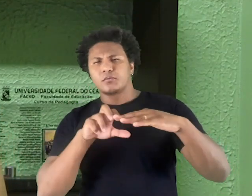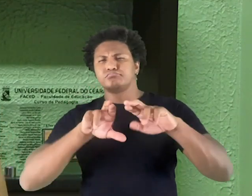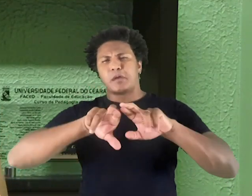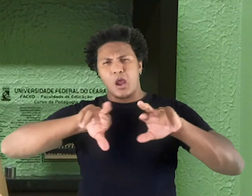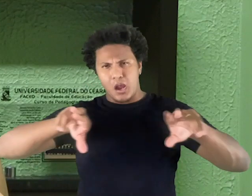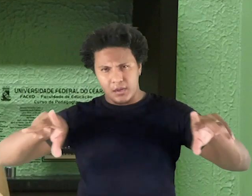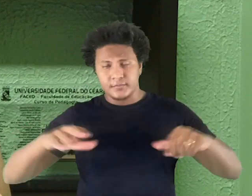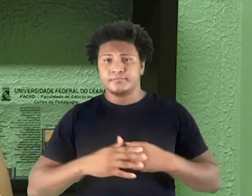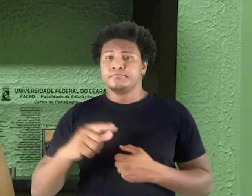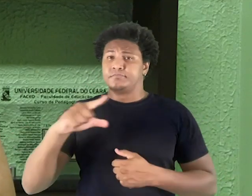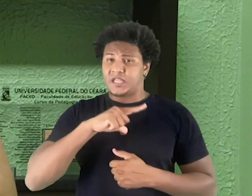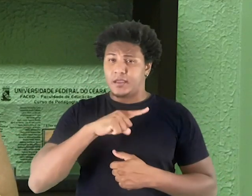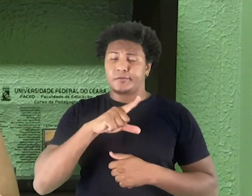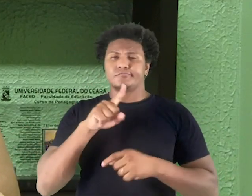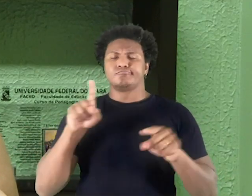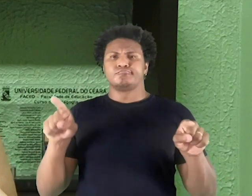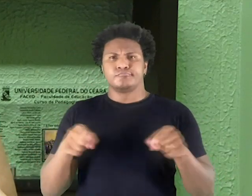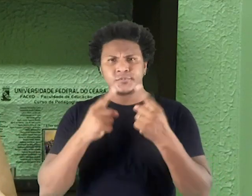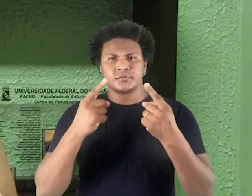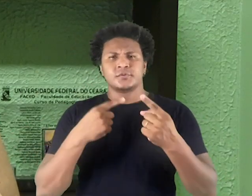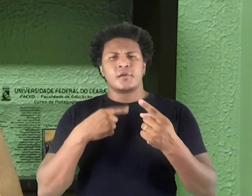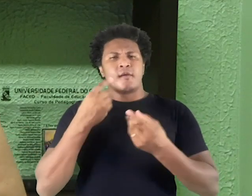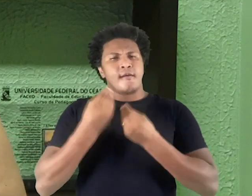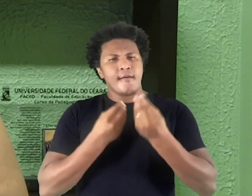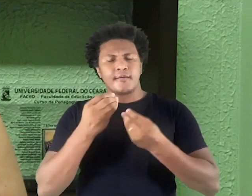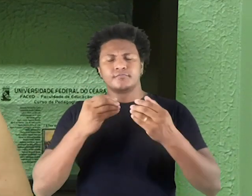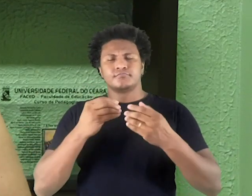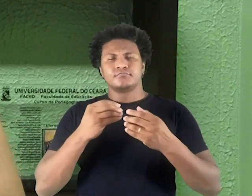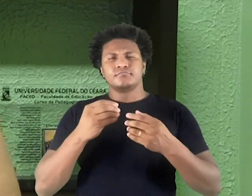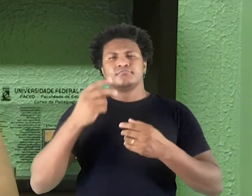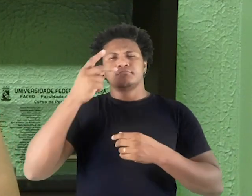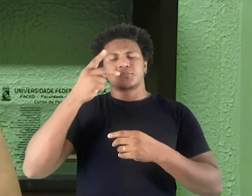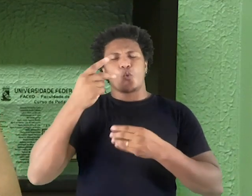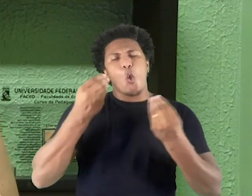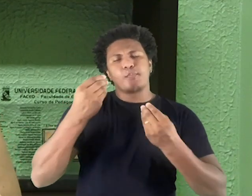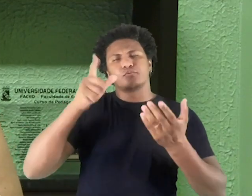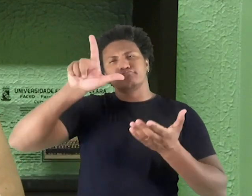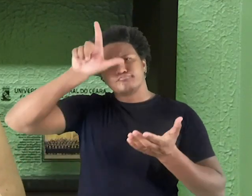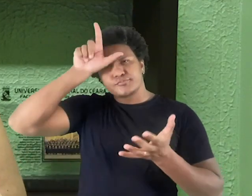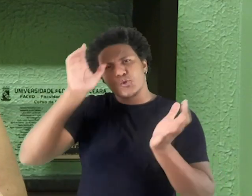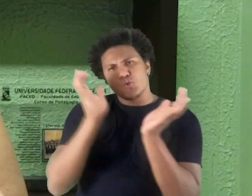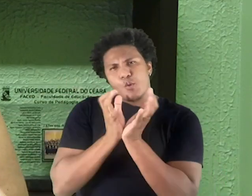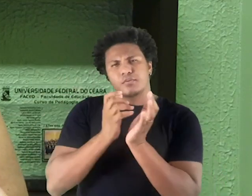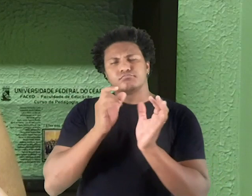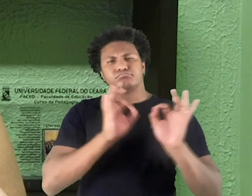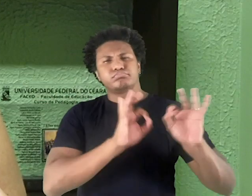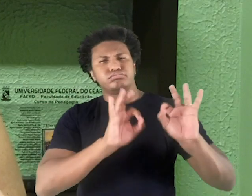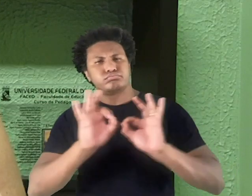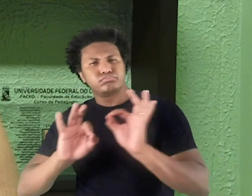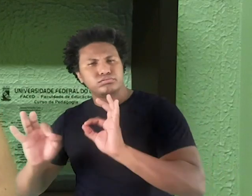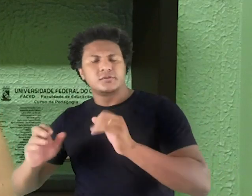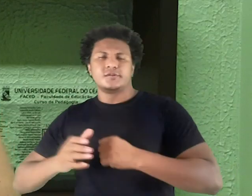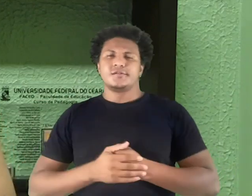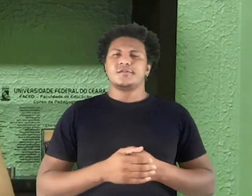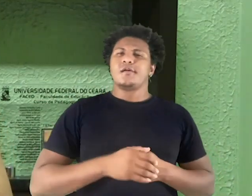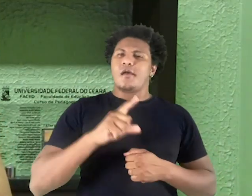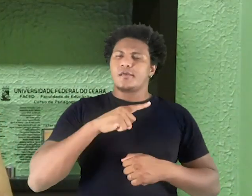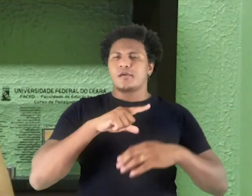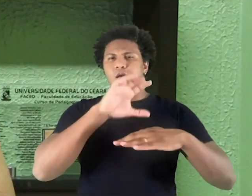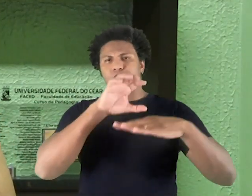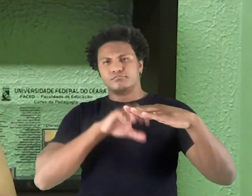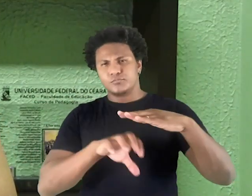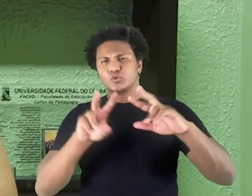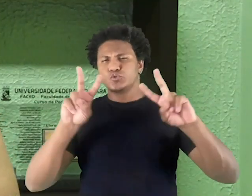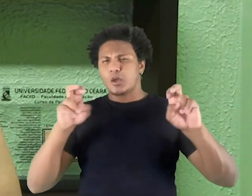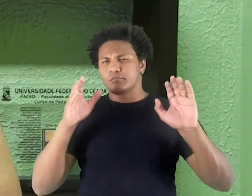pró-reitorias que compõem, né, mais da linha de frente desse retorno, que é a pró-reitoria de assuntos